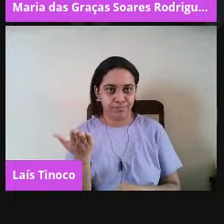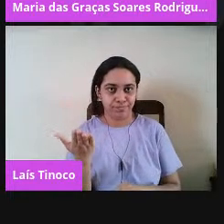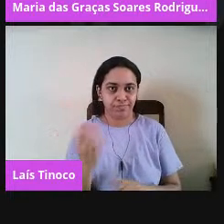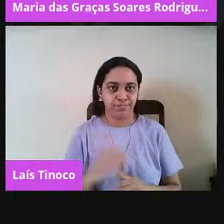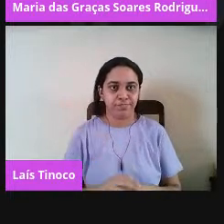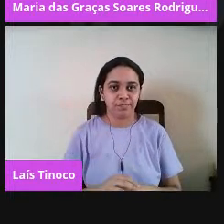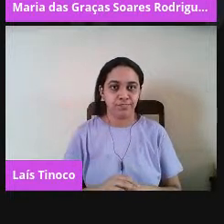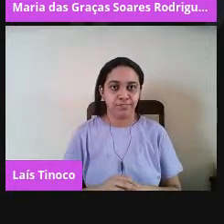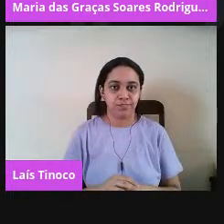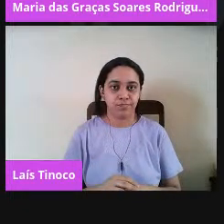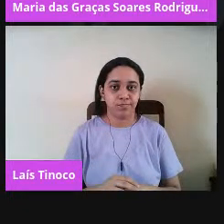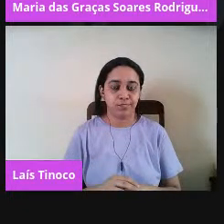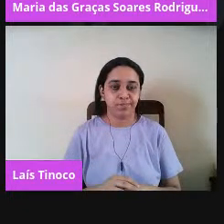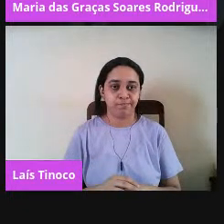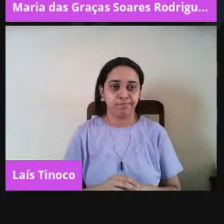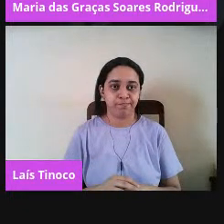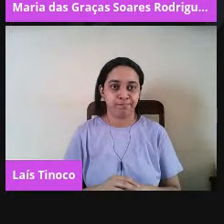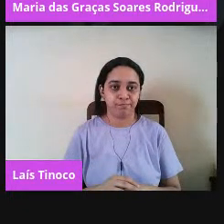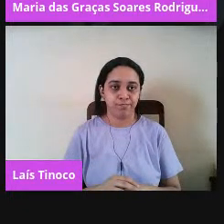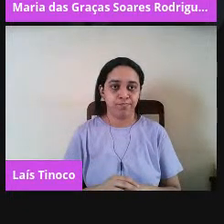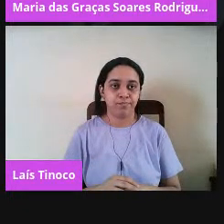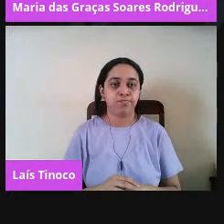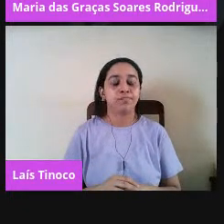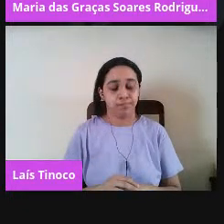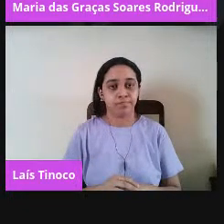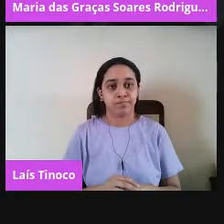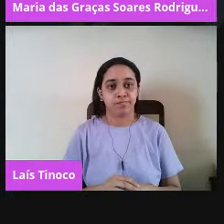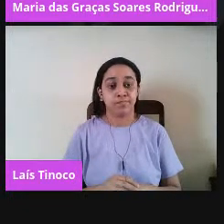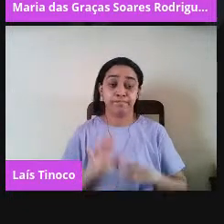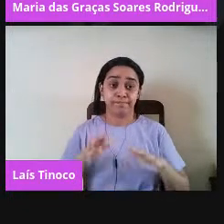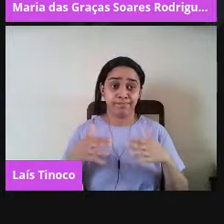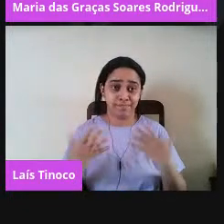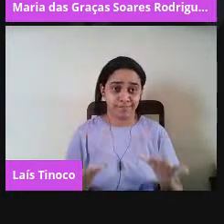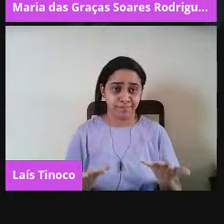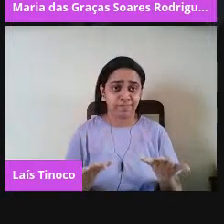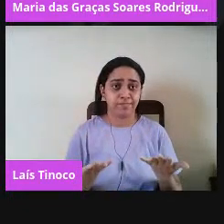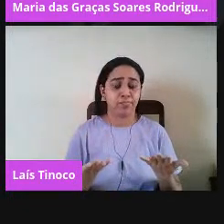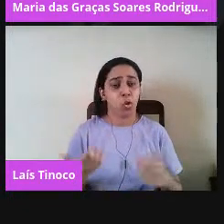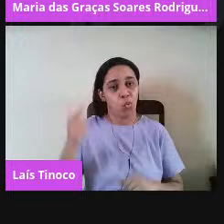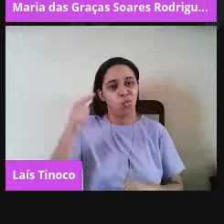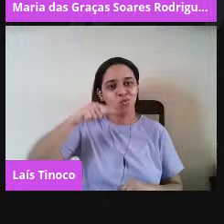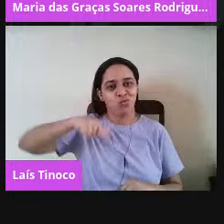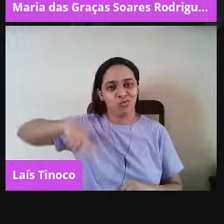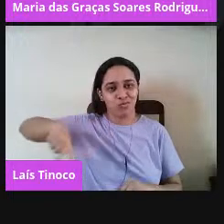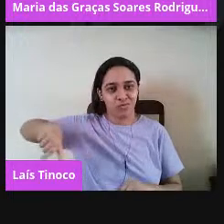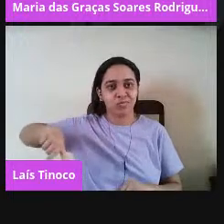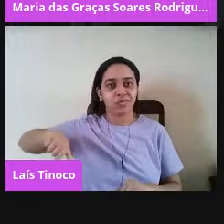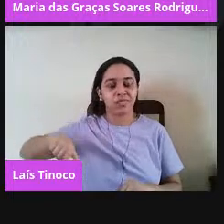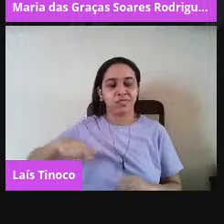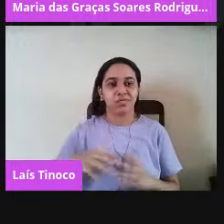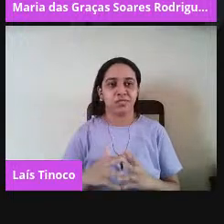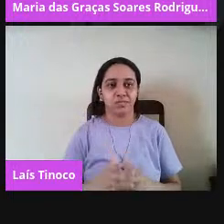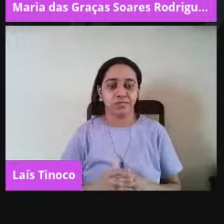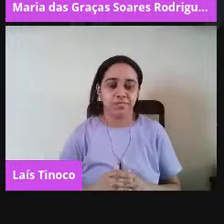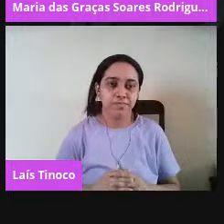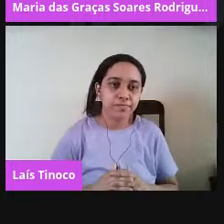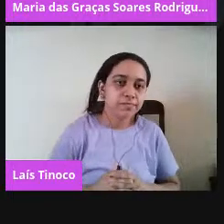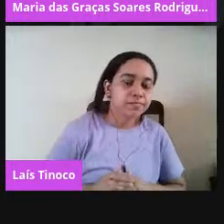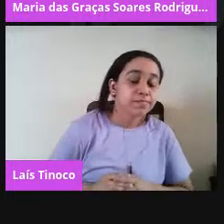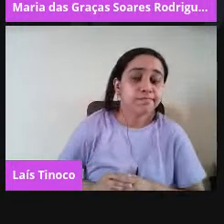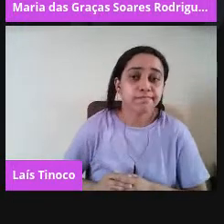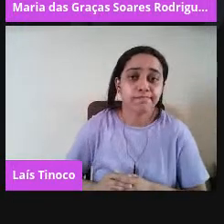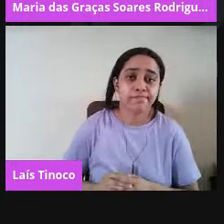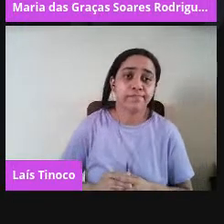que não viesse ninguém. Ah, sim, suspendi. Então, na sequência, eu vou mostrar